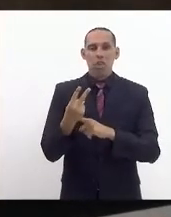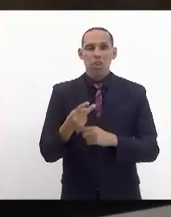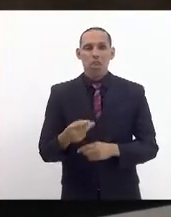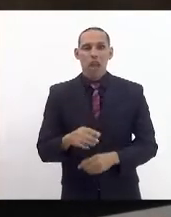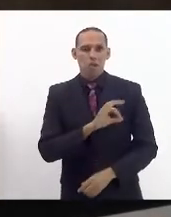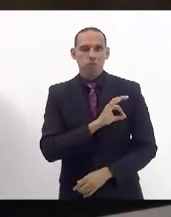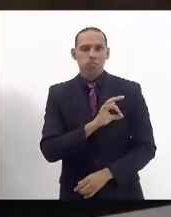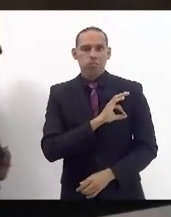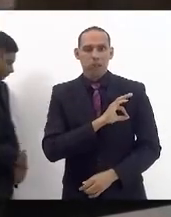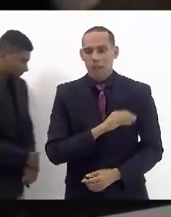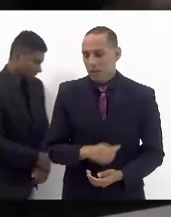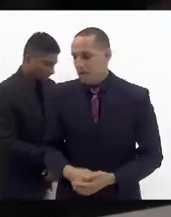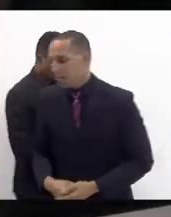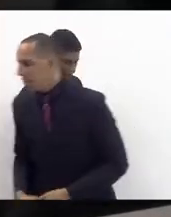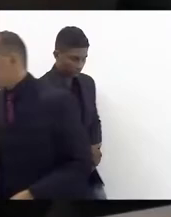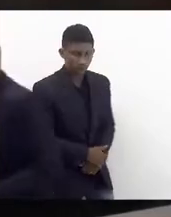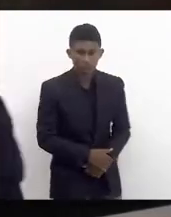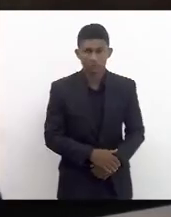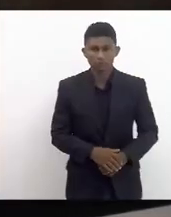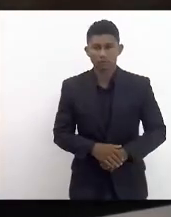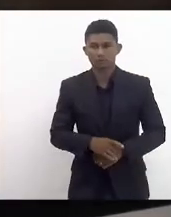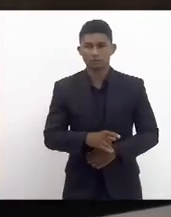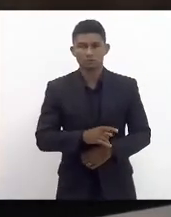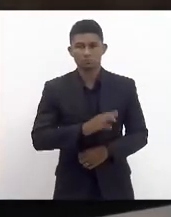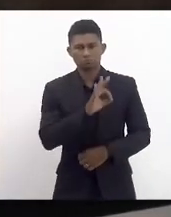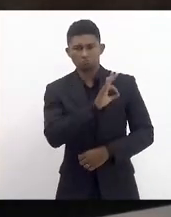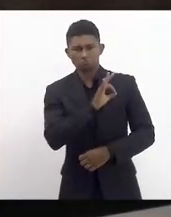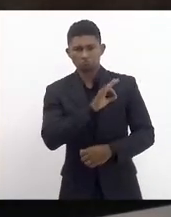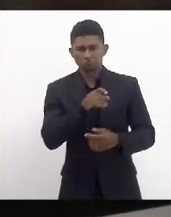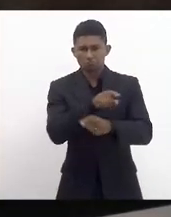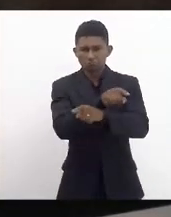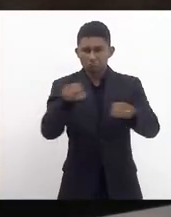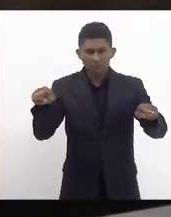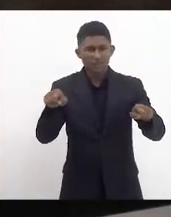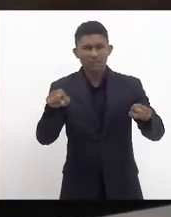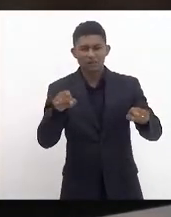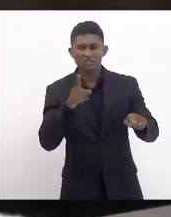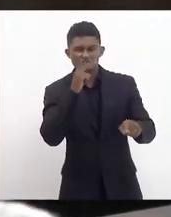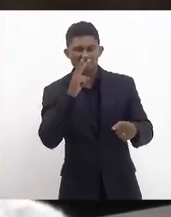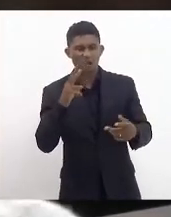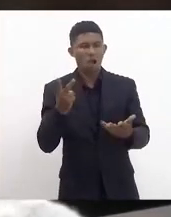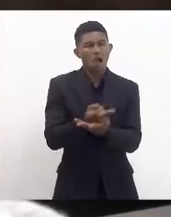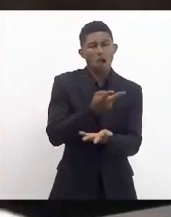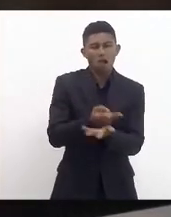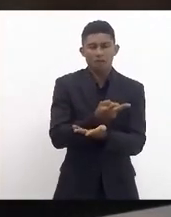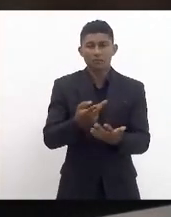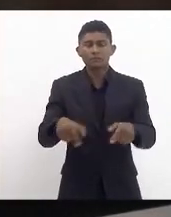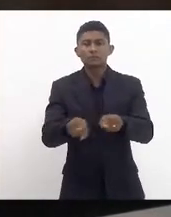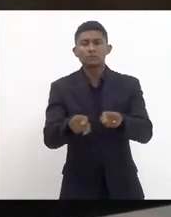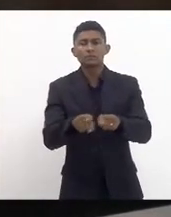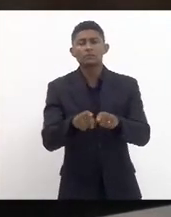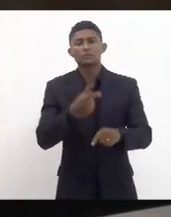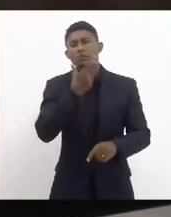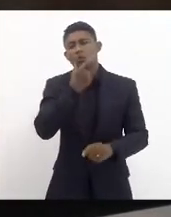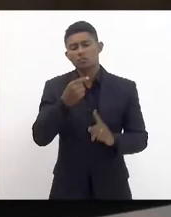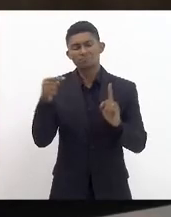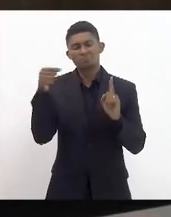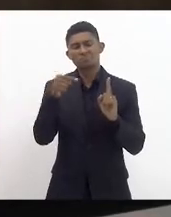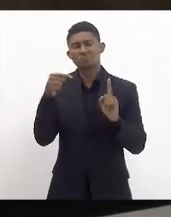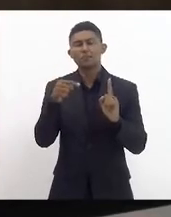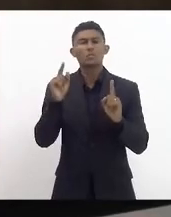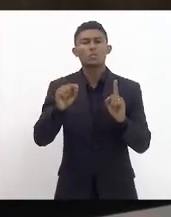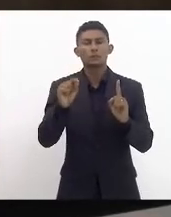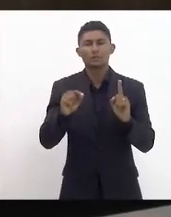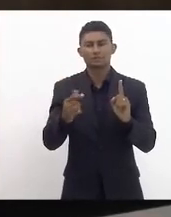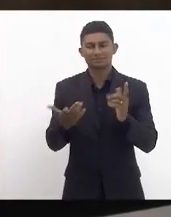policiais clandestinamente ao seu serviço. O Zé do Caixão é aquele que vendeu os direitos da